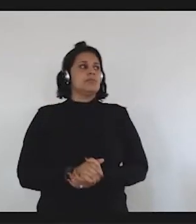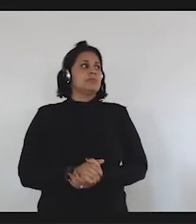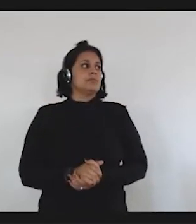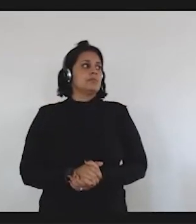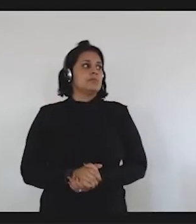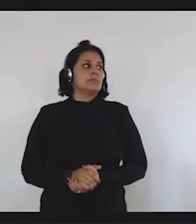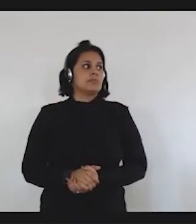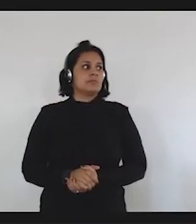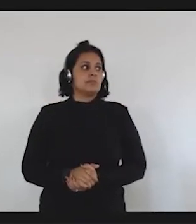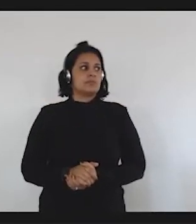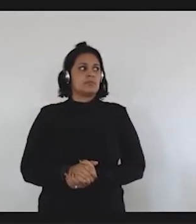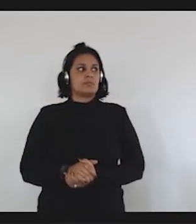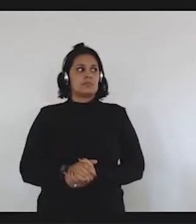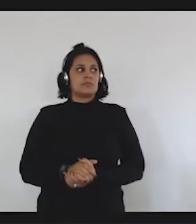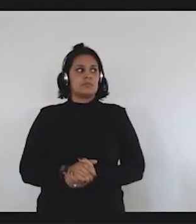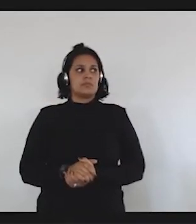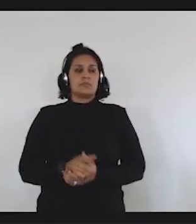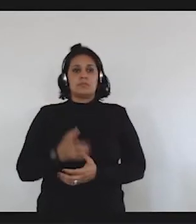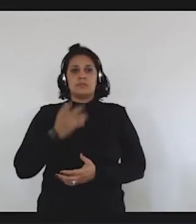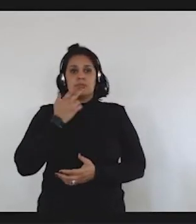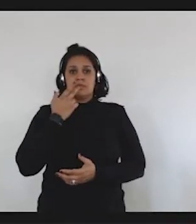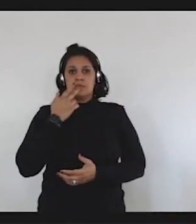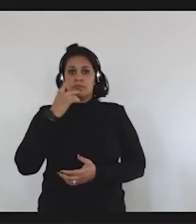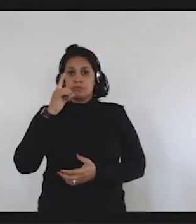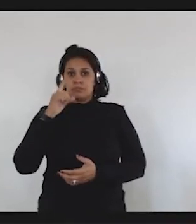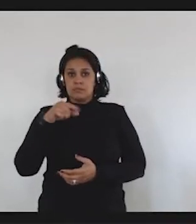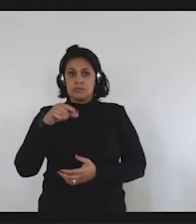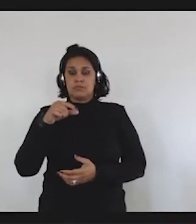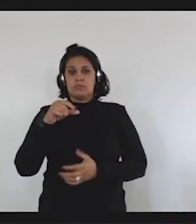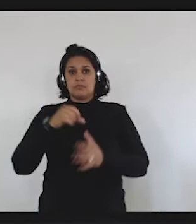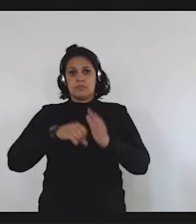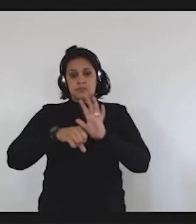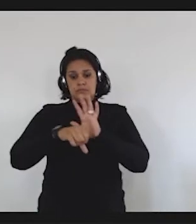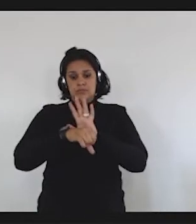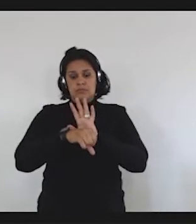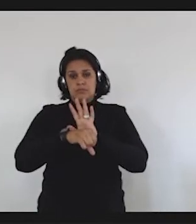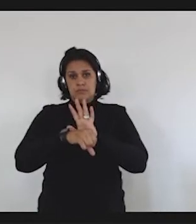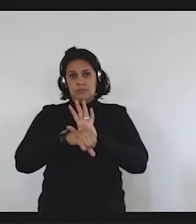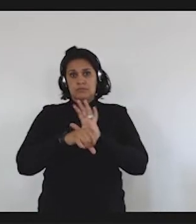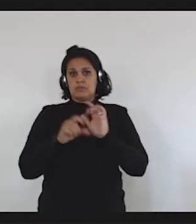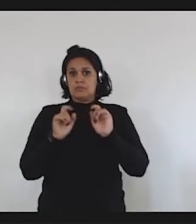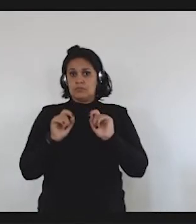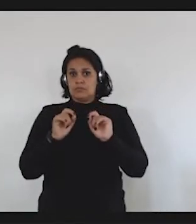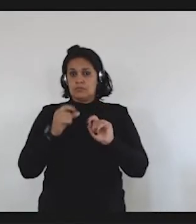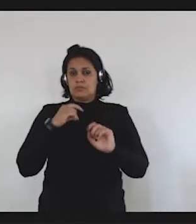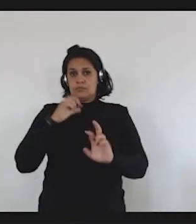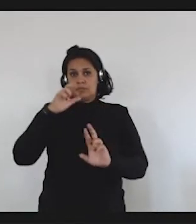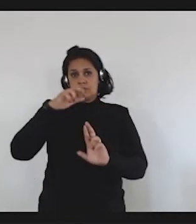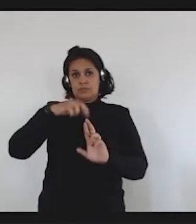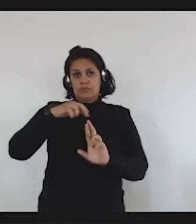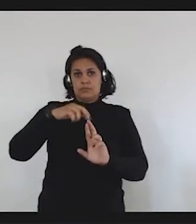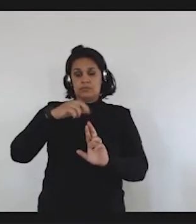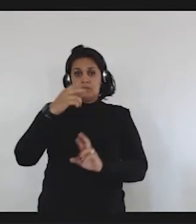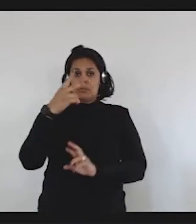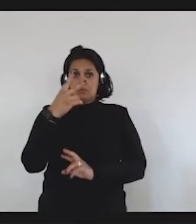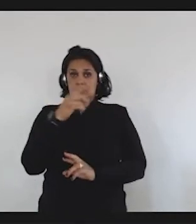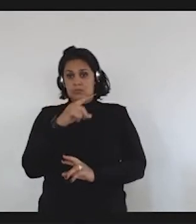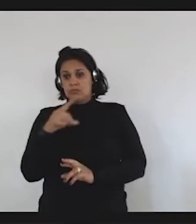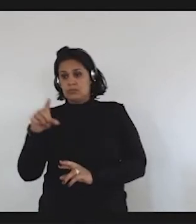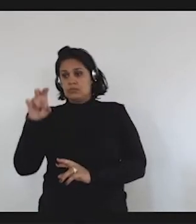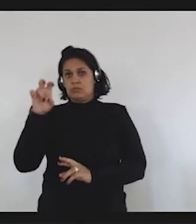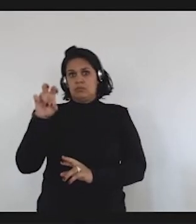portanto, crime a violação das prerrogativas previstas nos incisos de 2 a 5